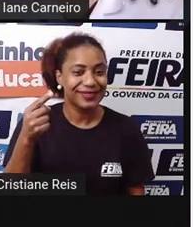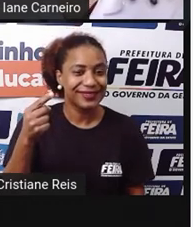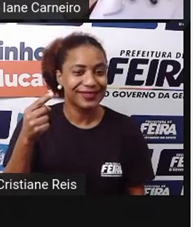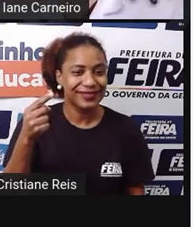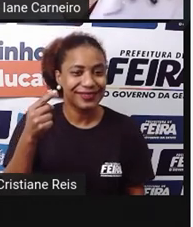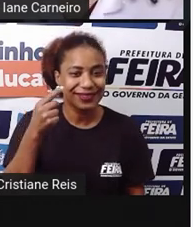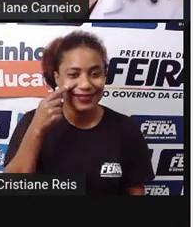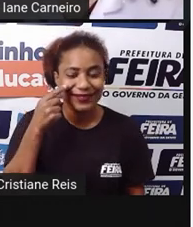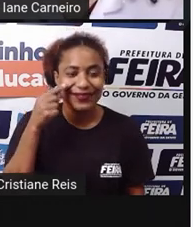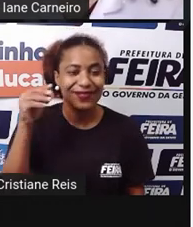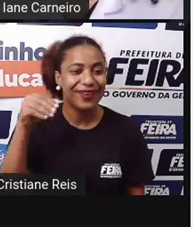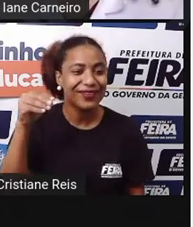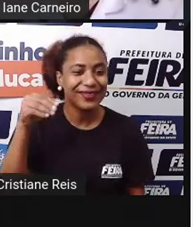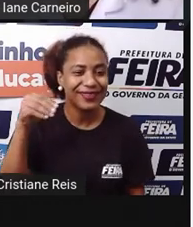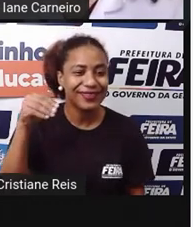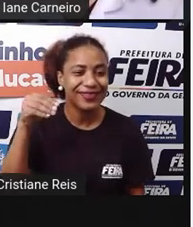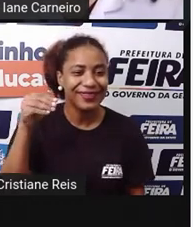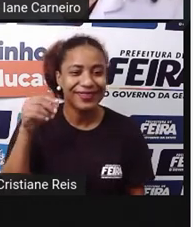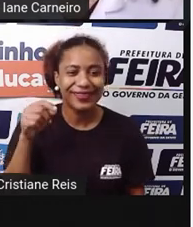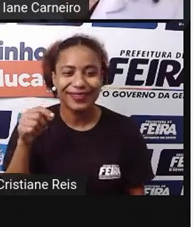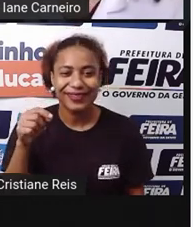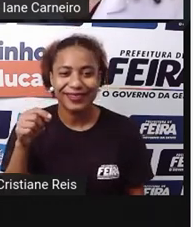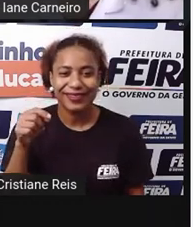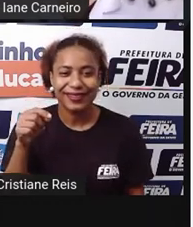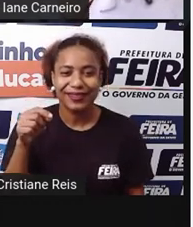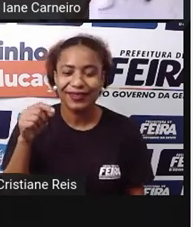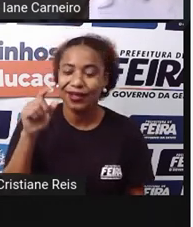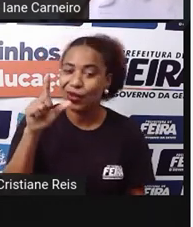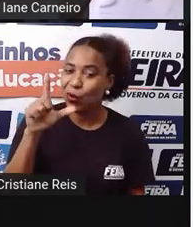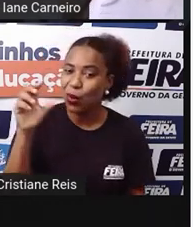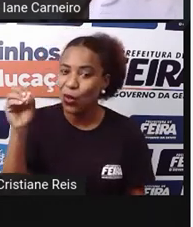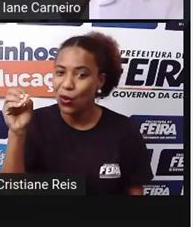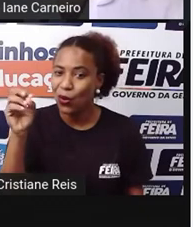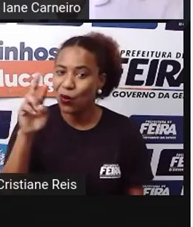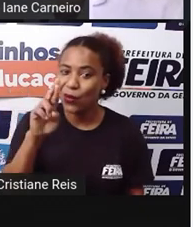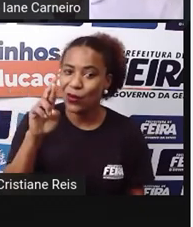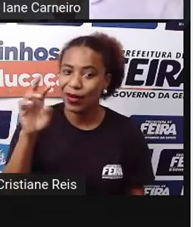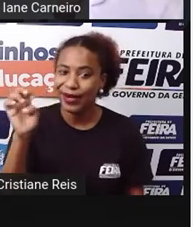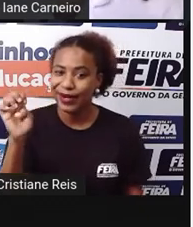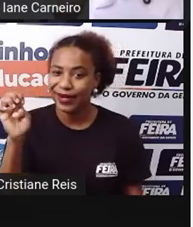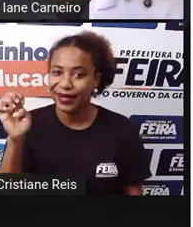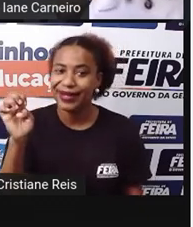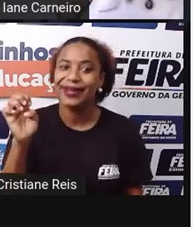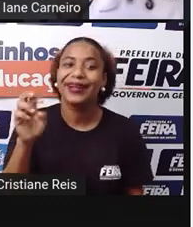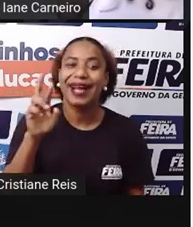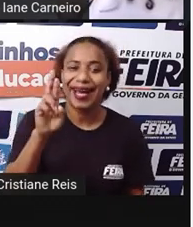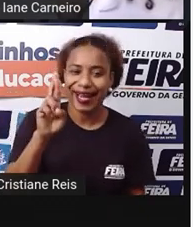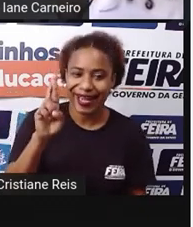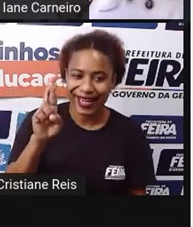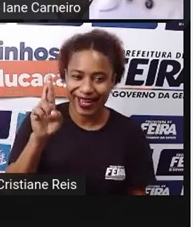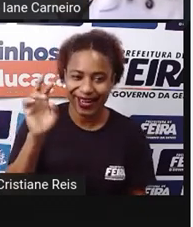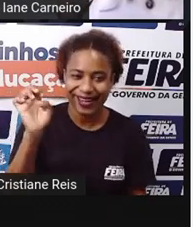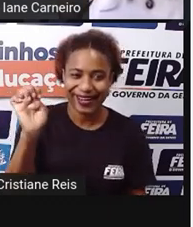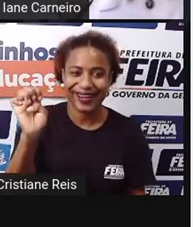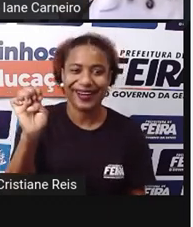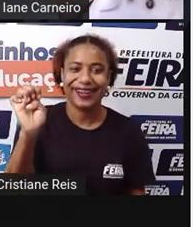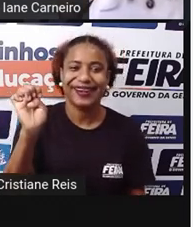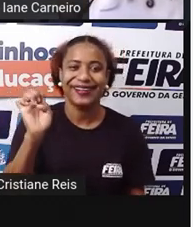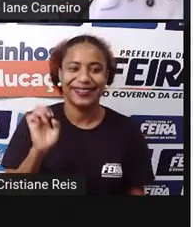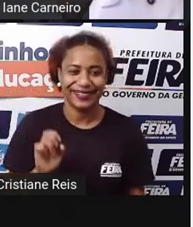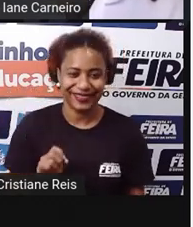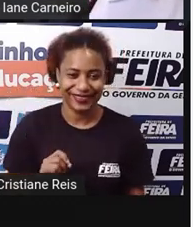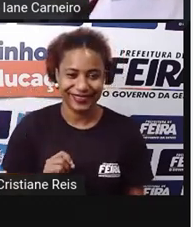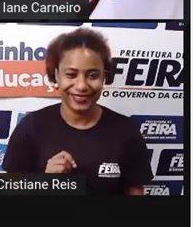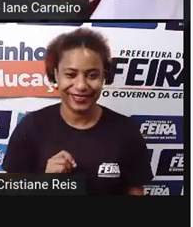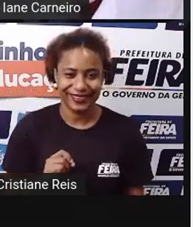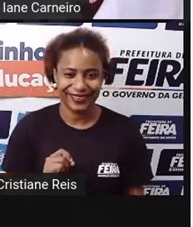Falta qual? É o ló ou ré? A, ma, ré. Então a gente vai usar esse aqui, ó. A,